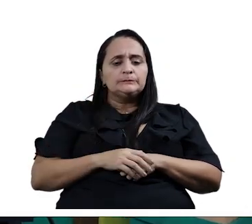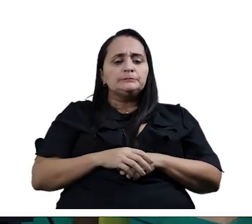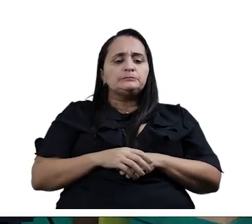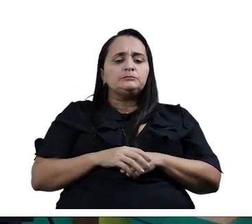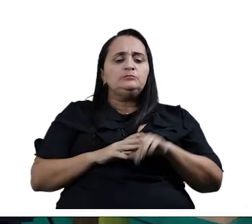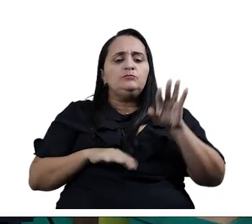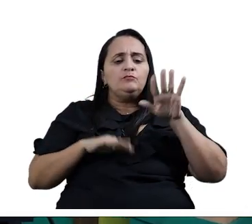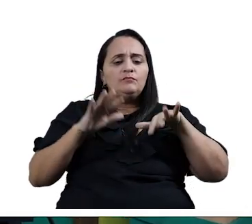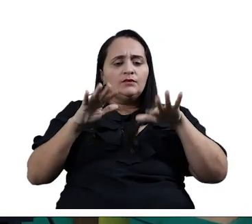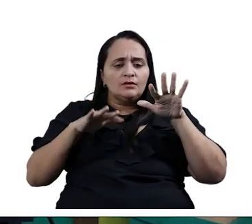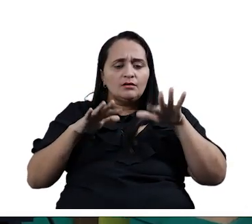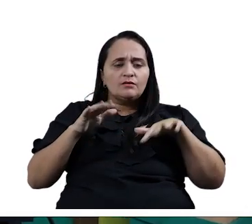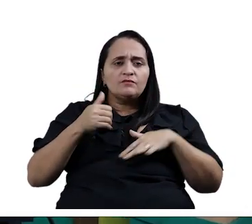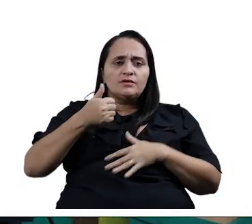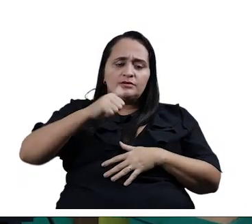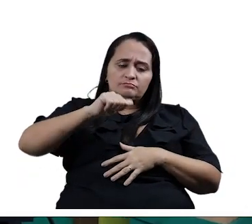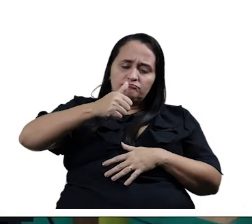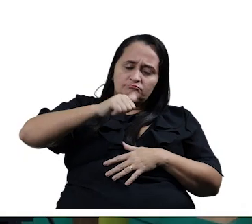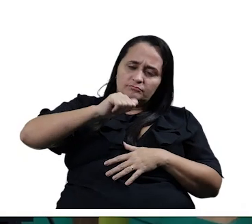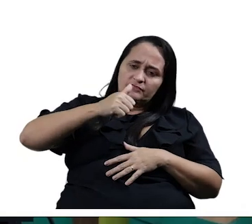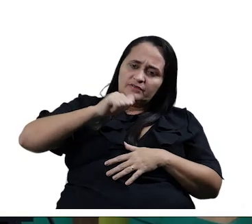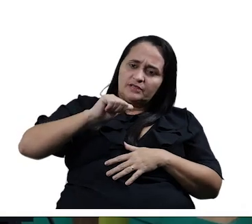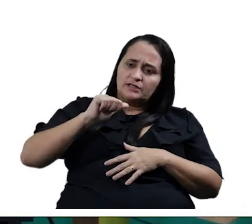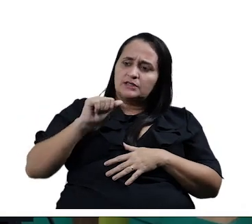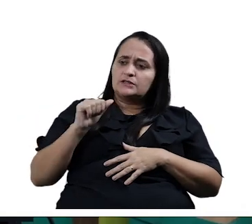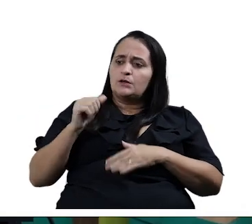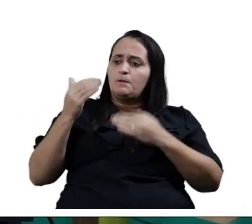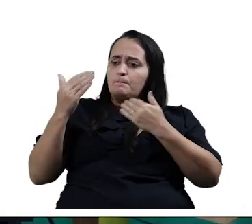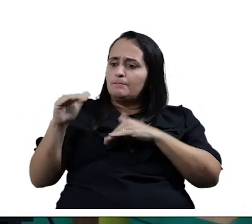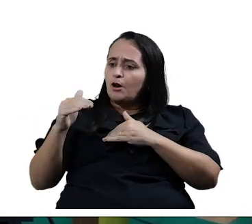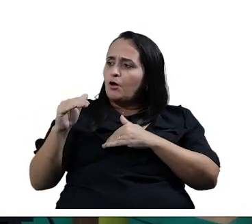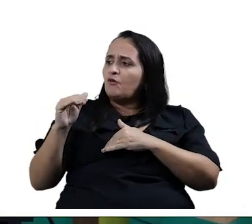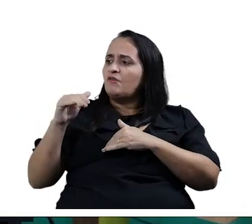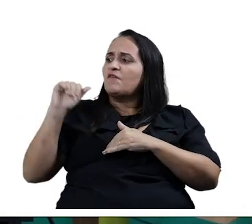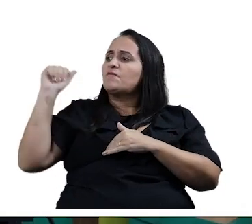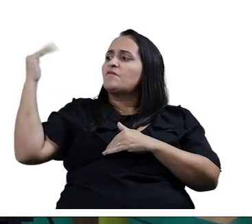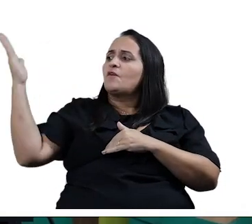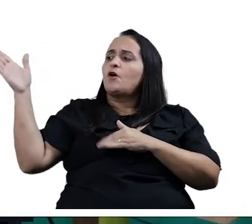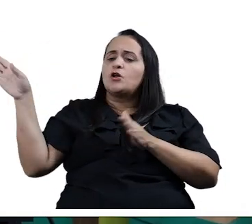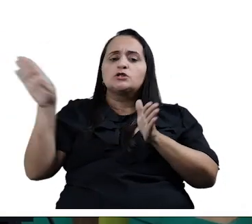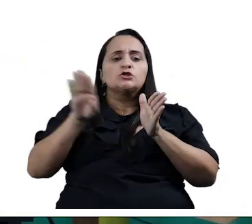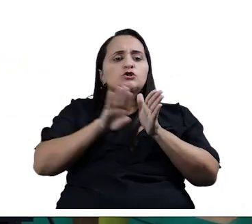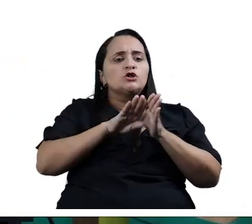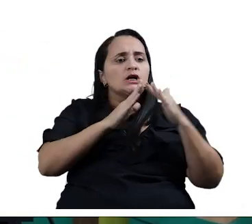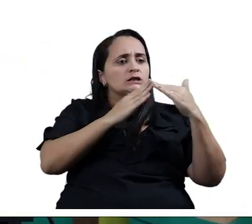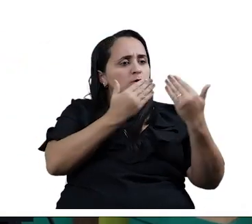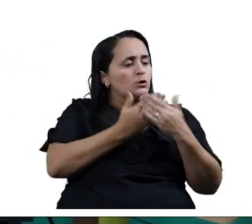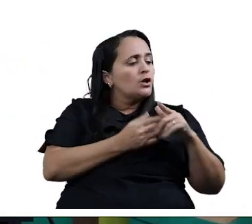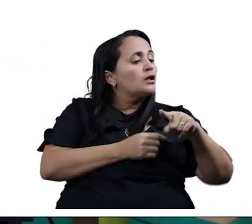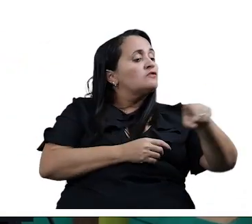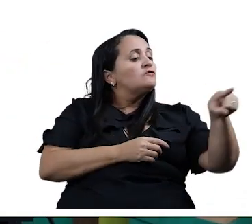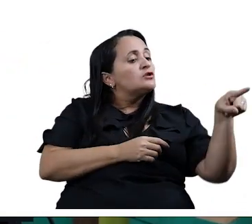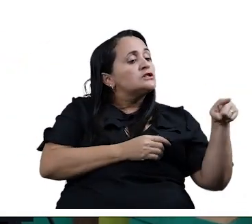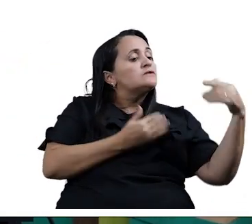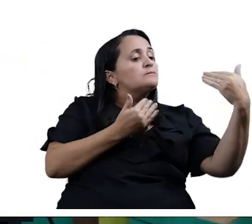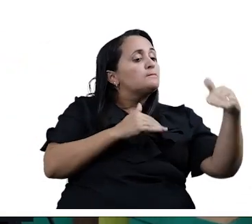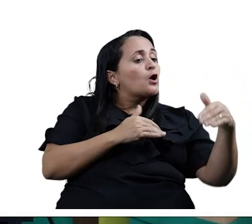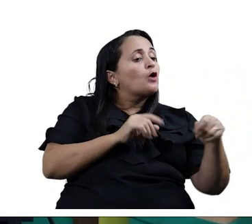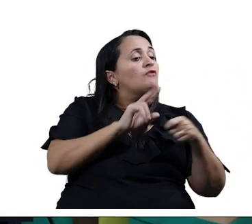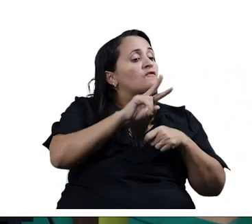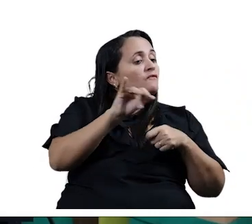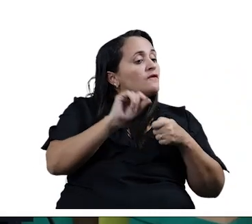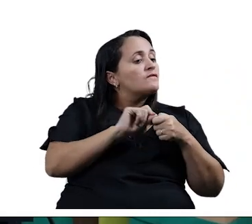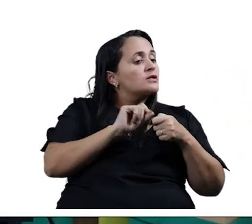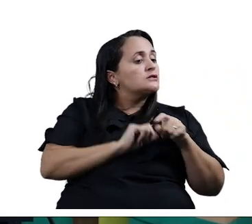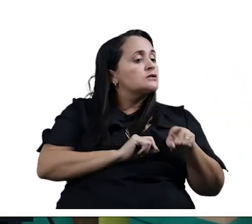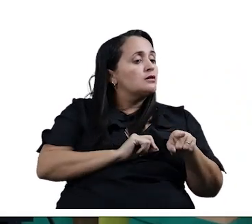nas avaliações externas, os textos eles são cobrados de forma comparativa.